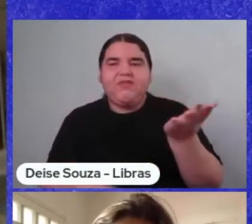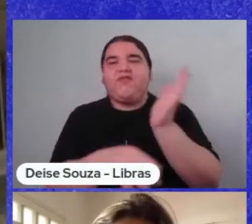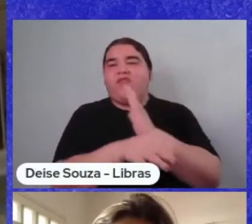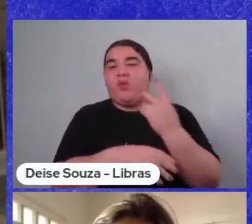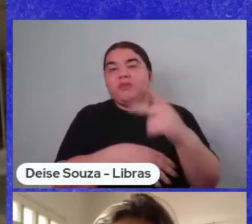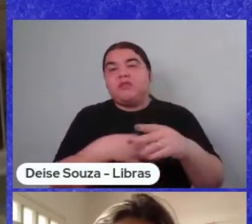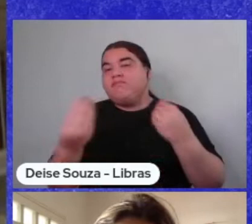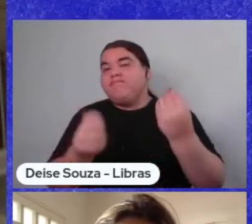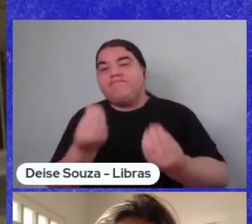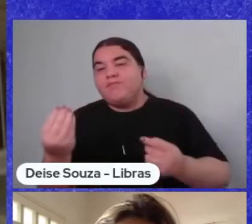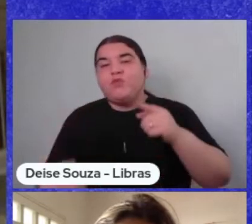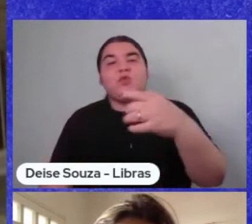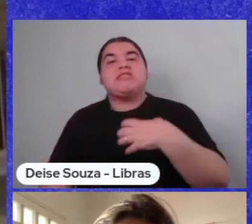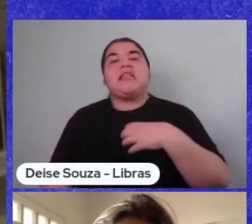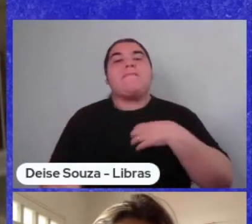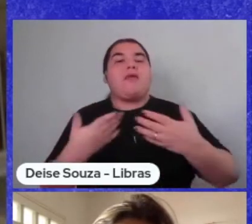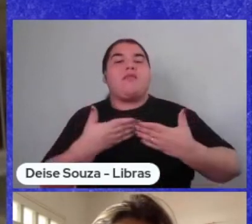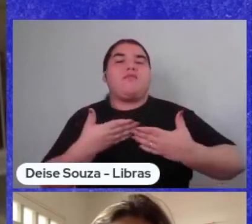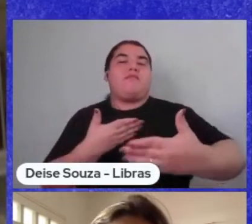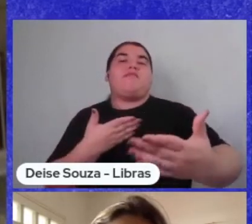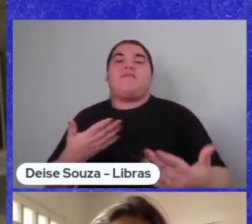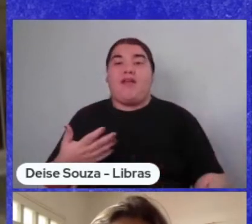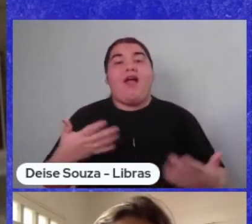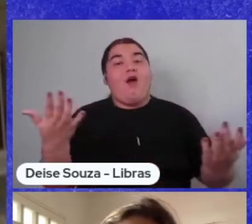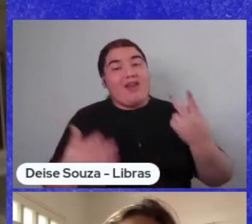como é que vai ser para você agora esse momento também com o seu filme?